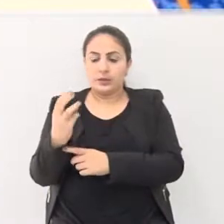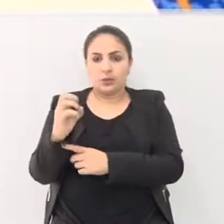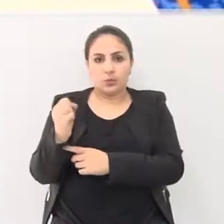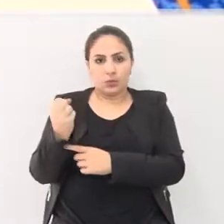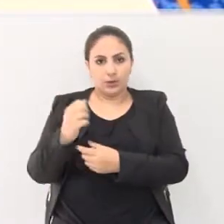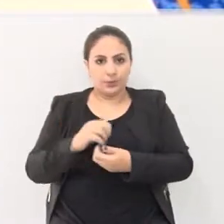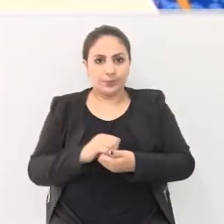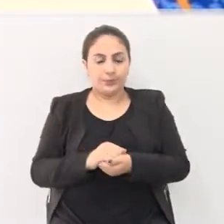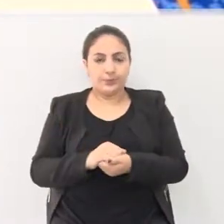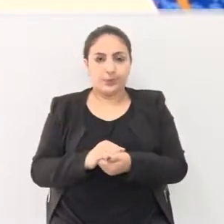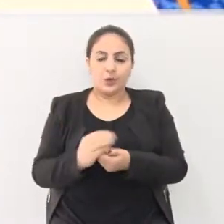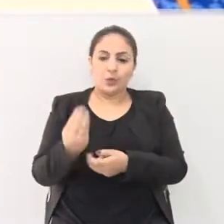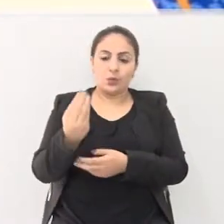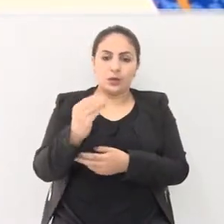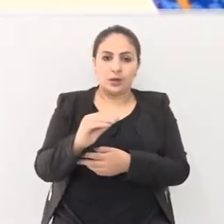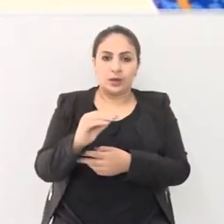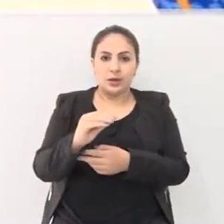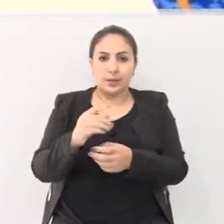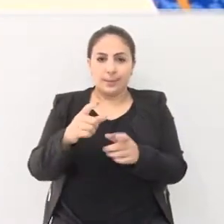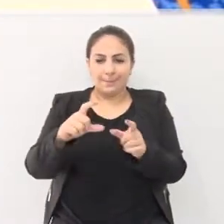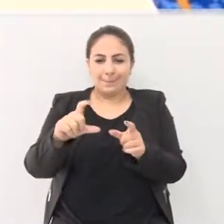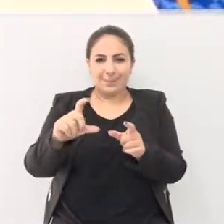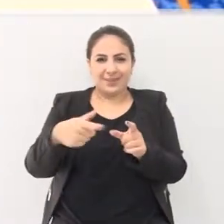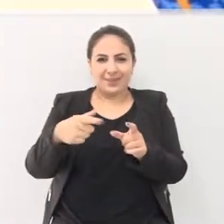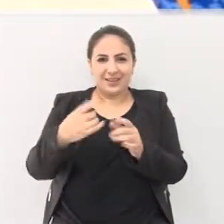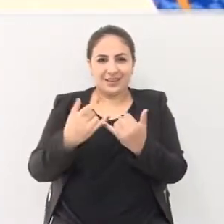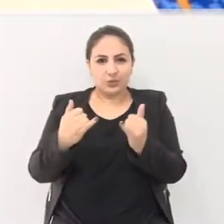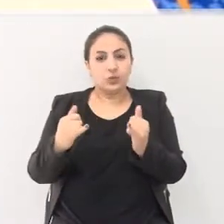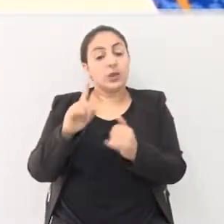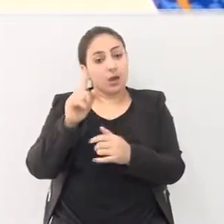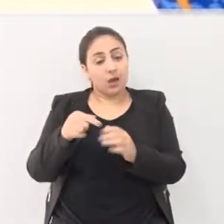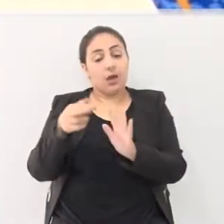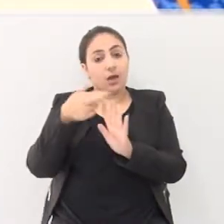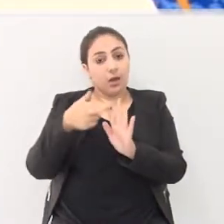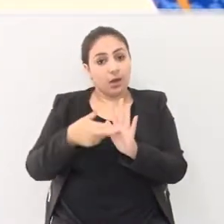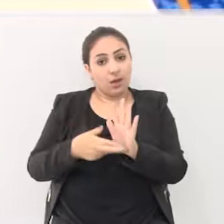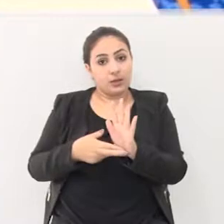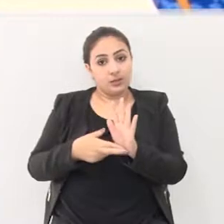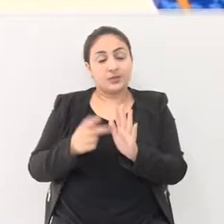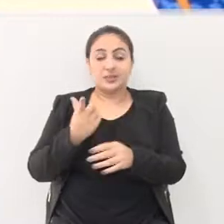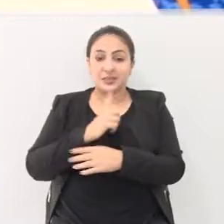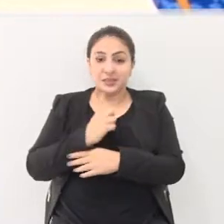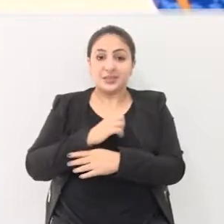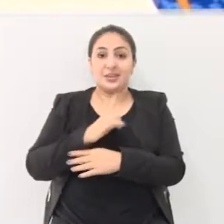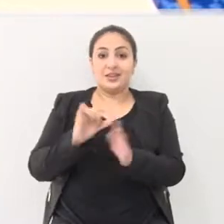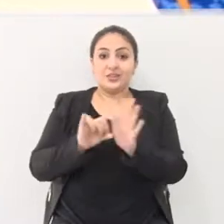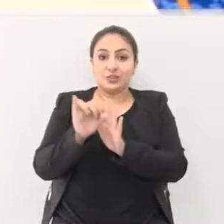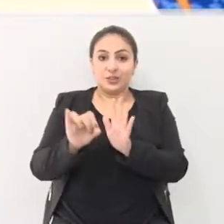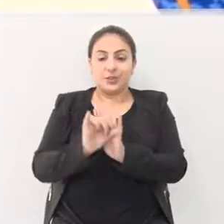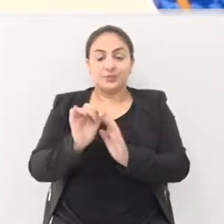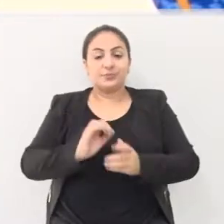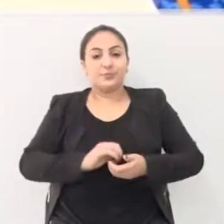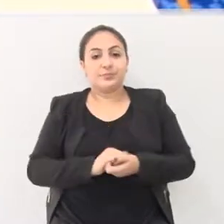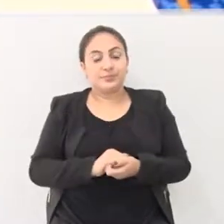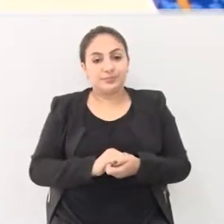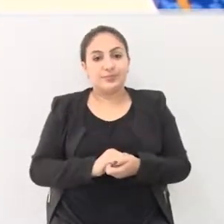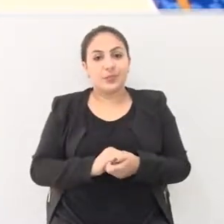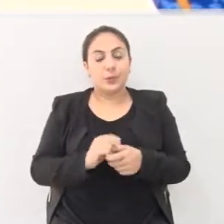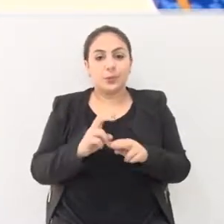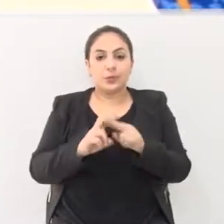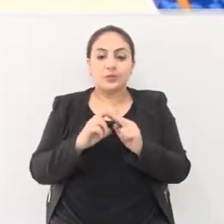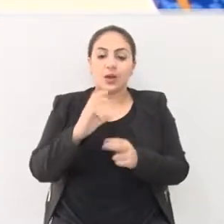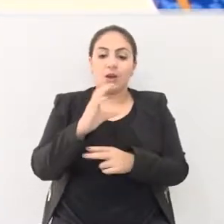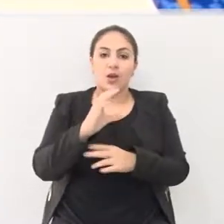38. A instalação do sistema de bilhetagem eletrônica é um dos quesitos premiados na licitação.